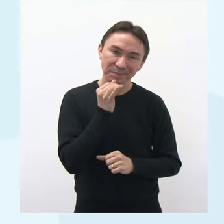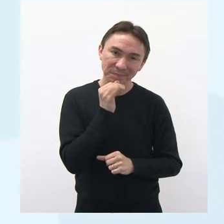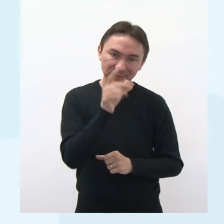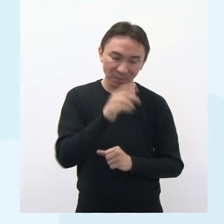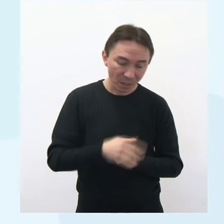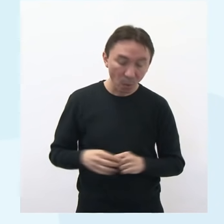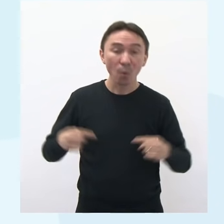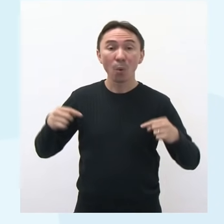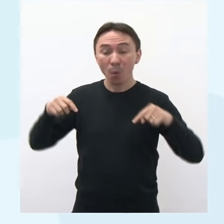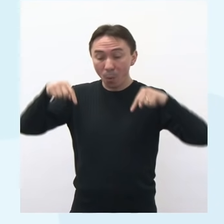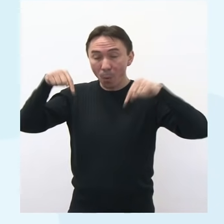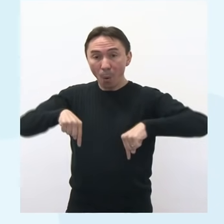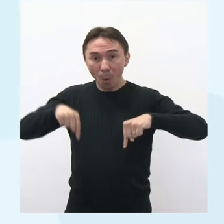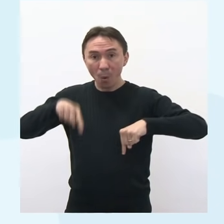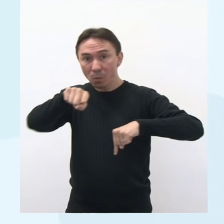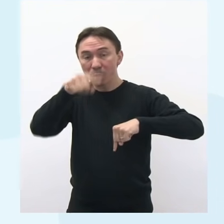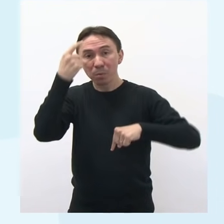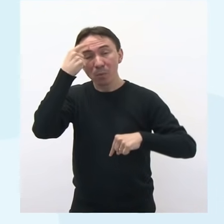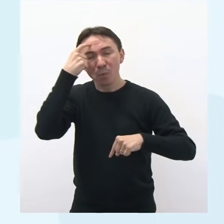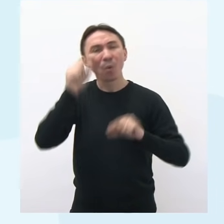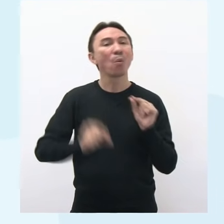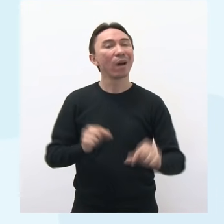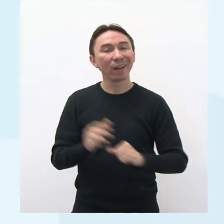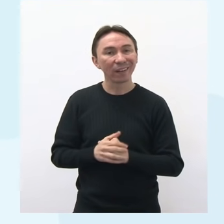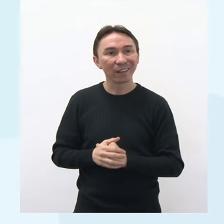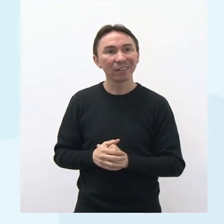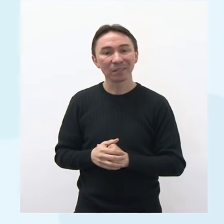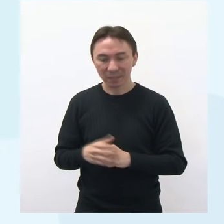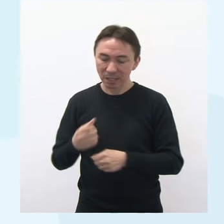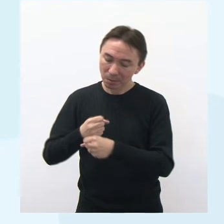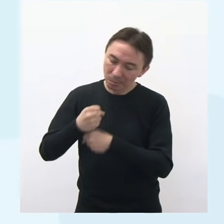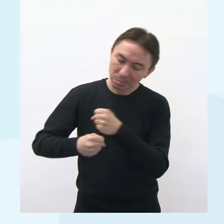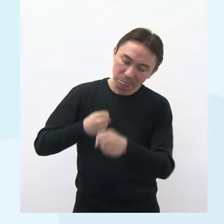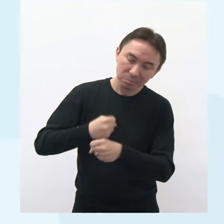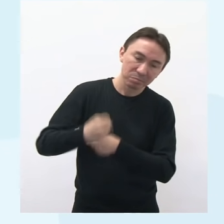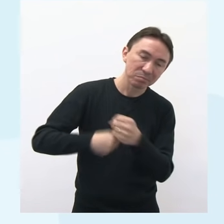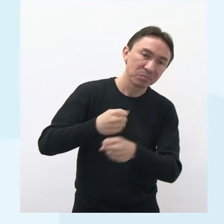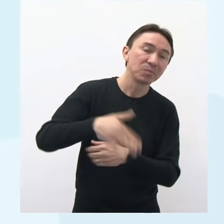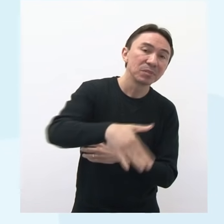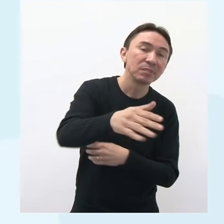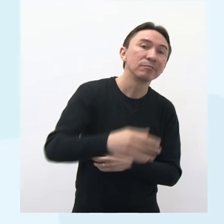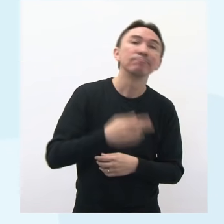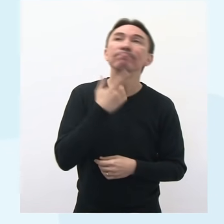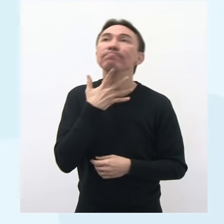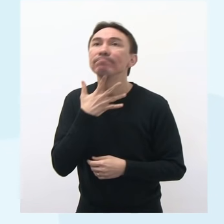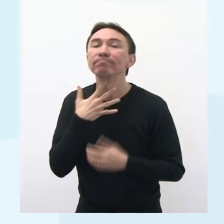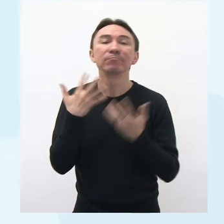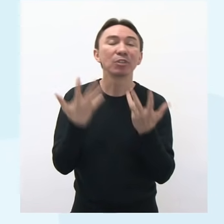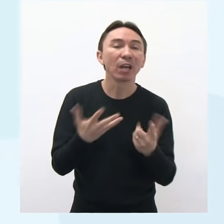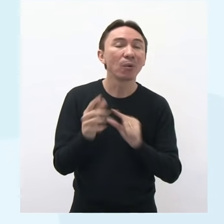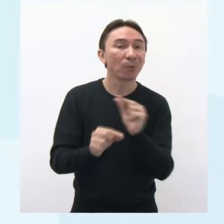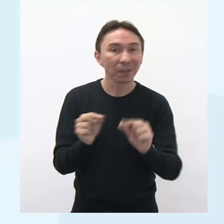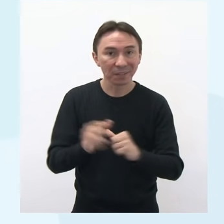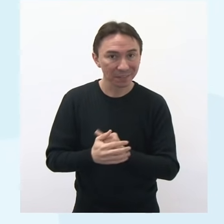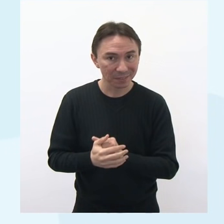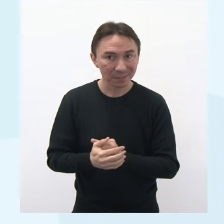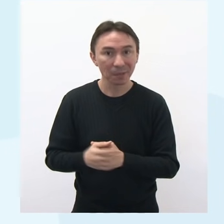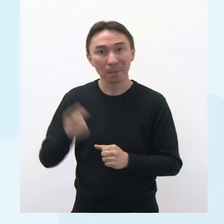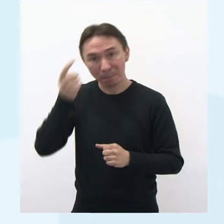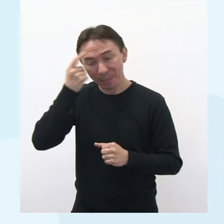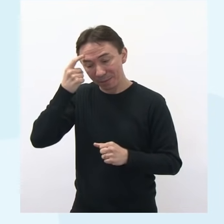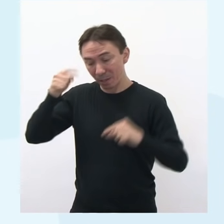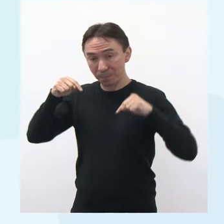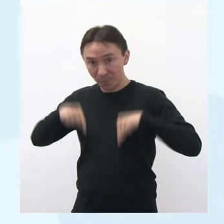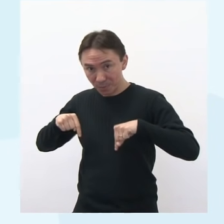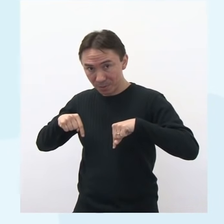você deseja ser daqui a alguns anos. Então, nós vamos pensar no nosso estado atual e no nosso estado do